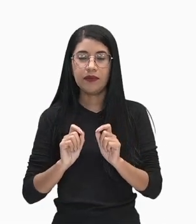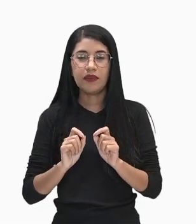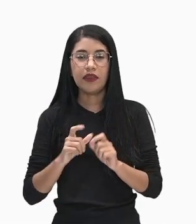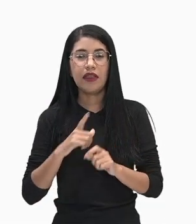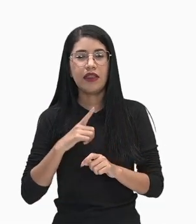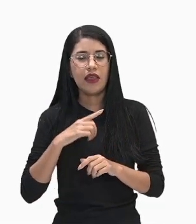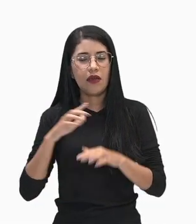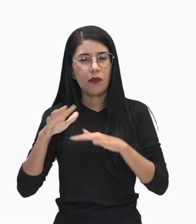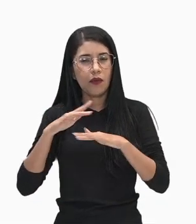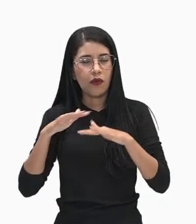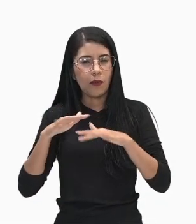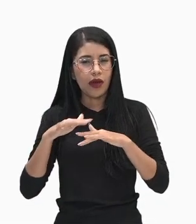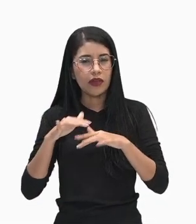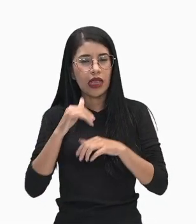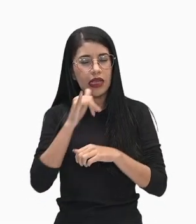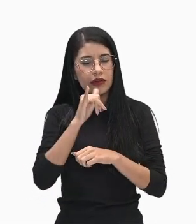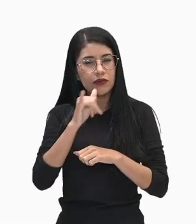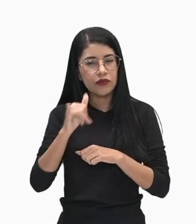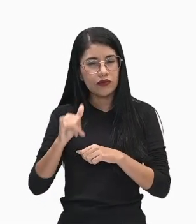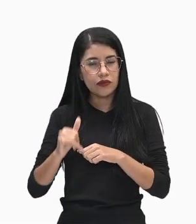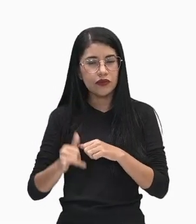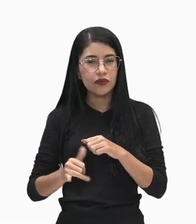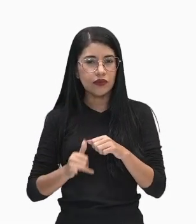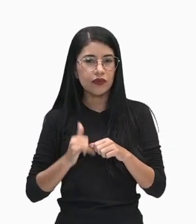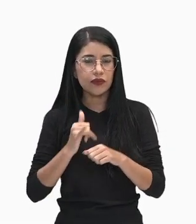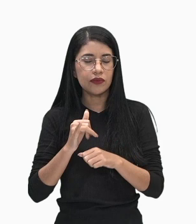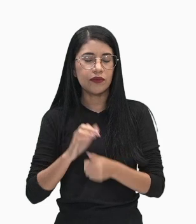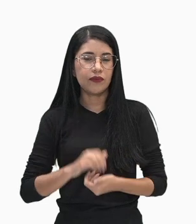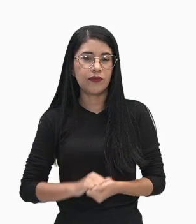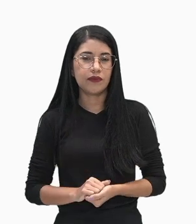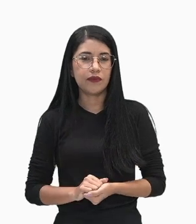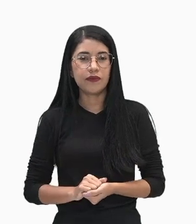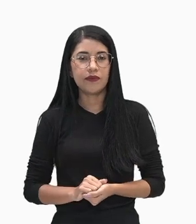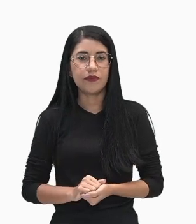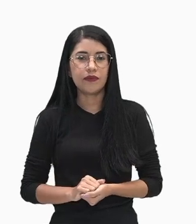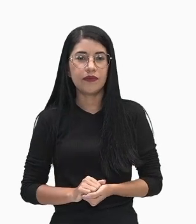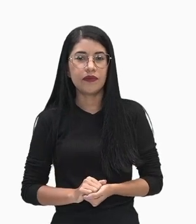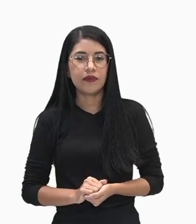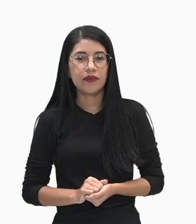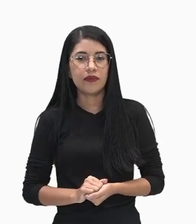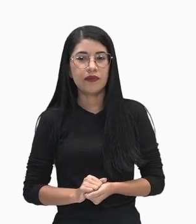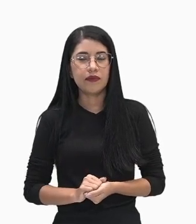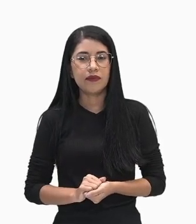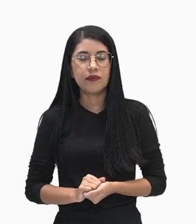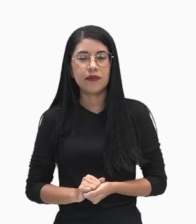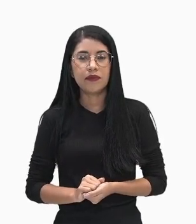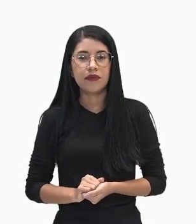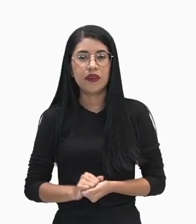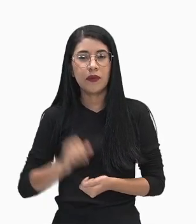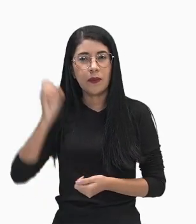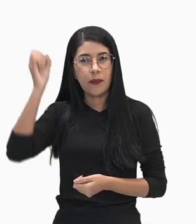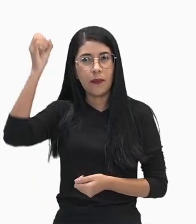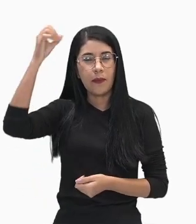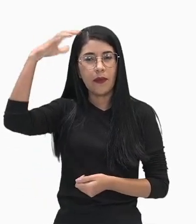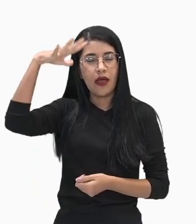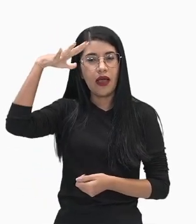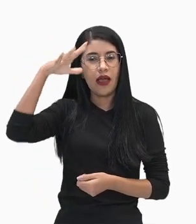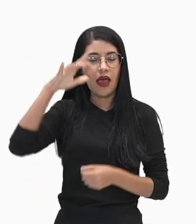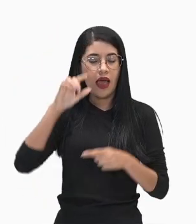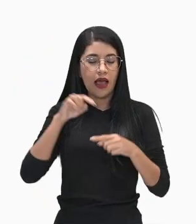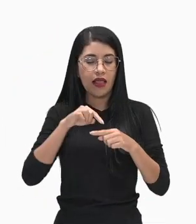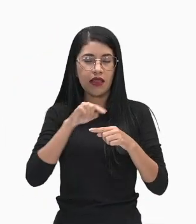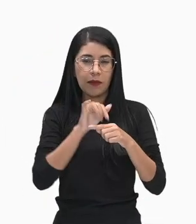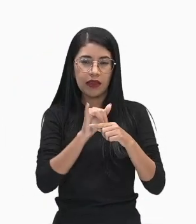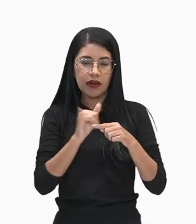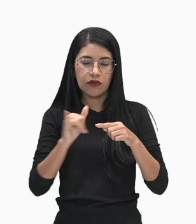movimentação de cargas elétricas através desse circuito, né, acendendo a lâmpada. A energia vem da bateria. Aliás,